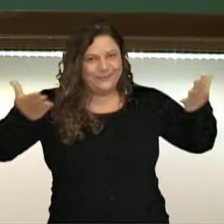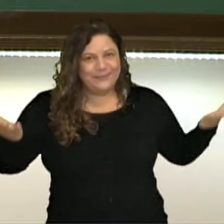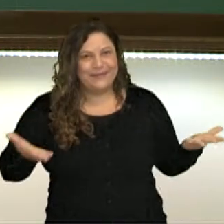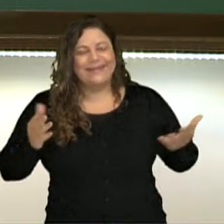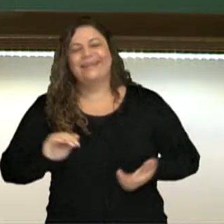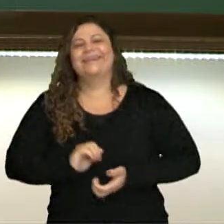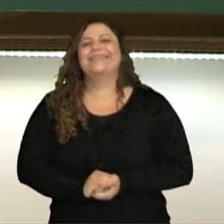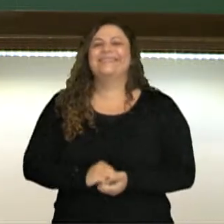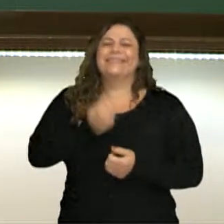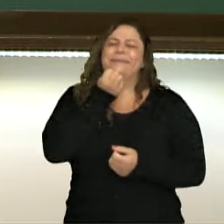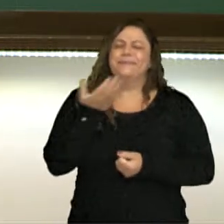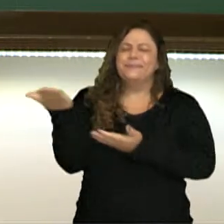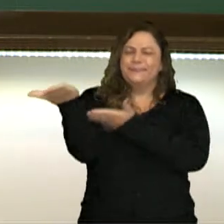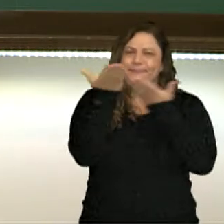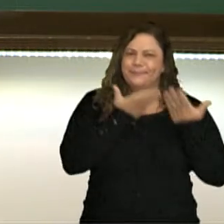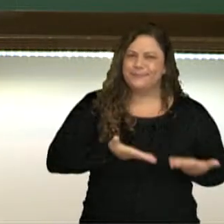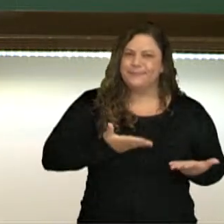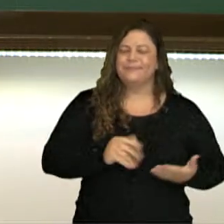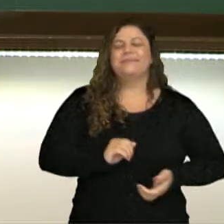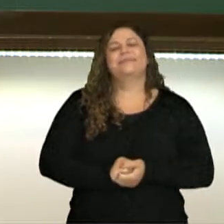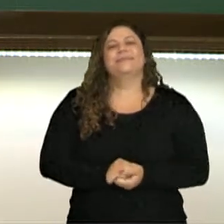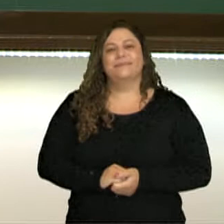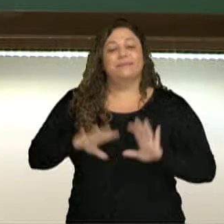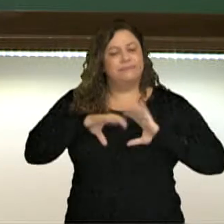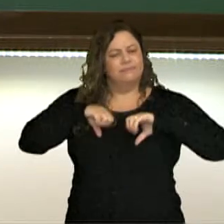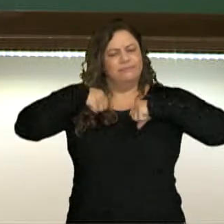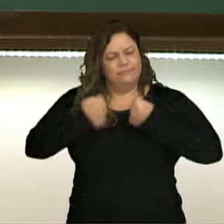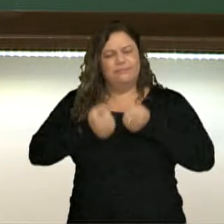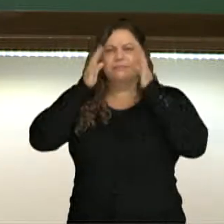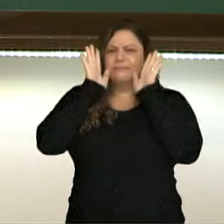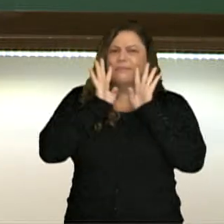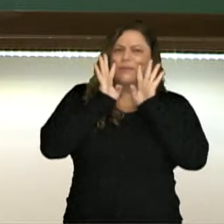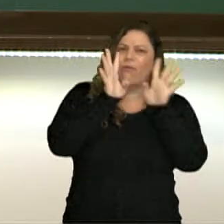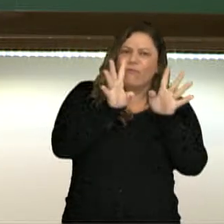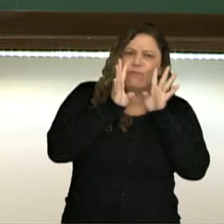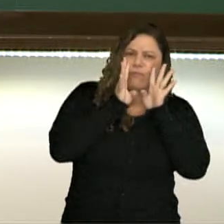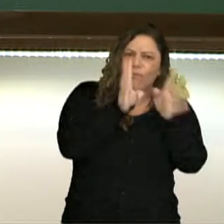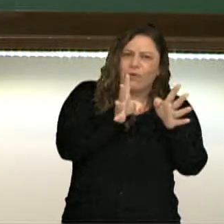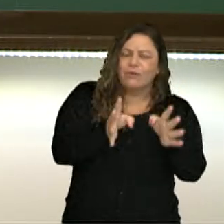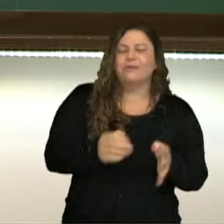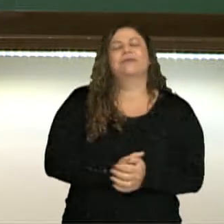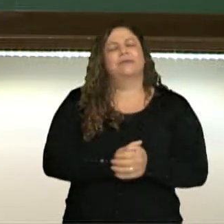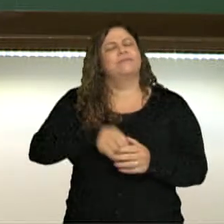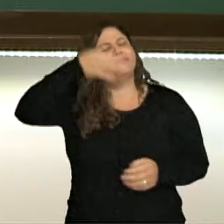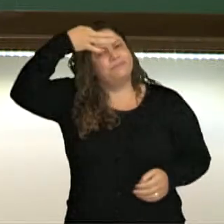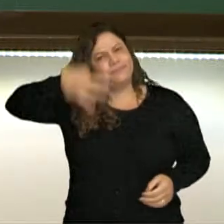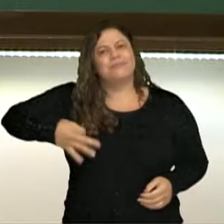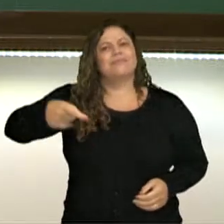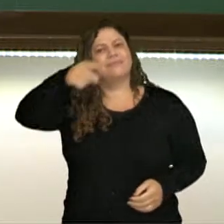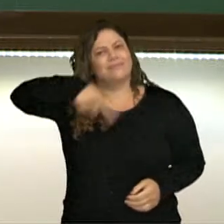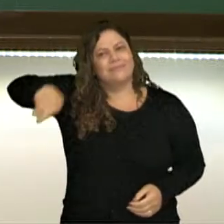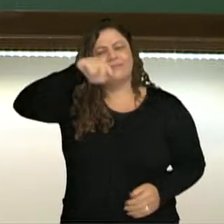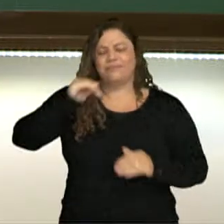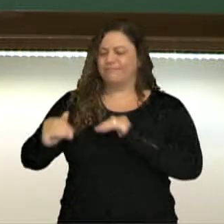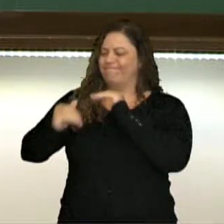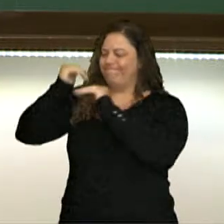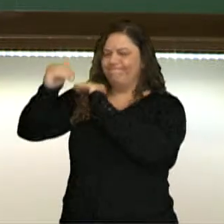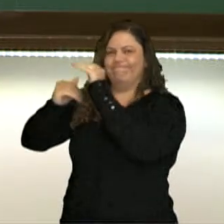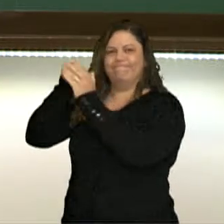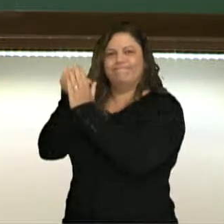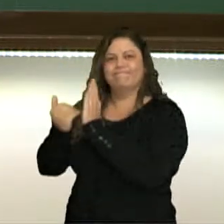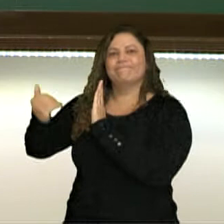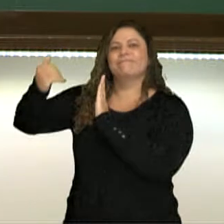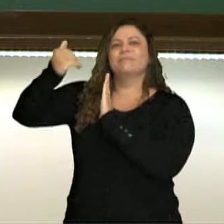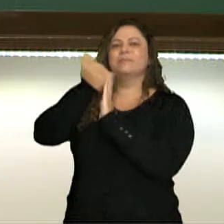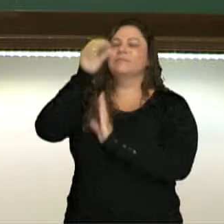Seja bem-vindo, né? Se esforce, preste bastante atenção, que eu tenho certeza que você vai crescer, vai avançar aí na